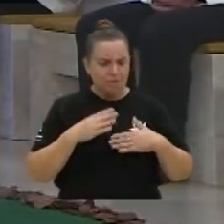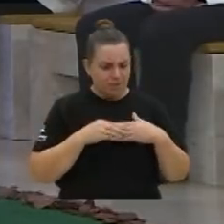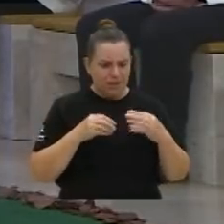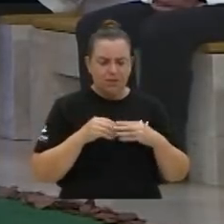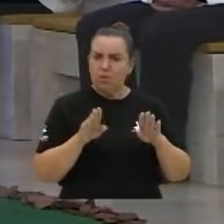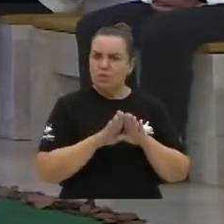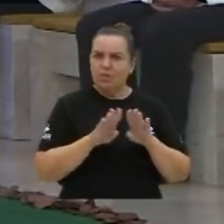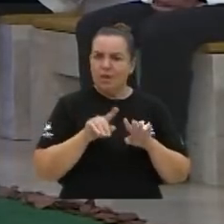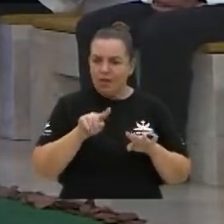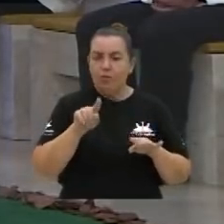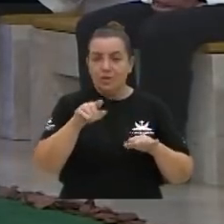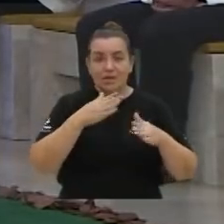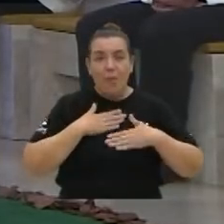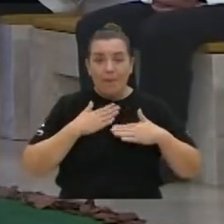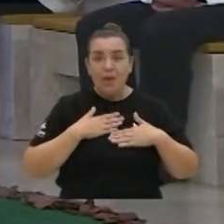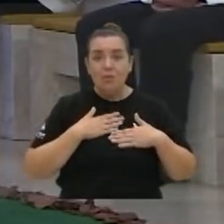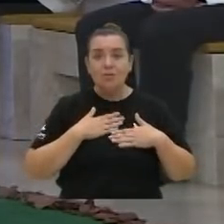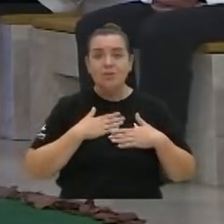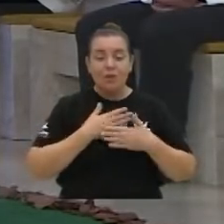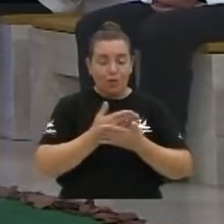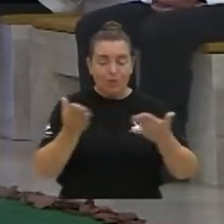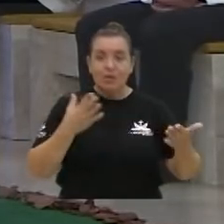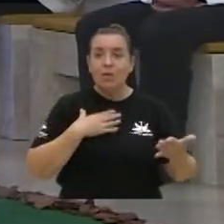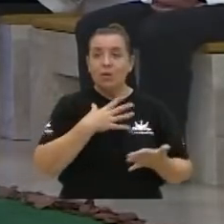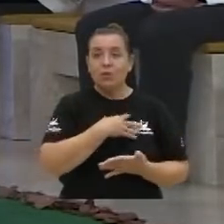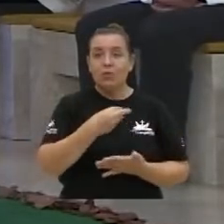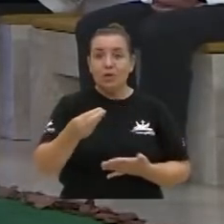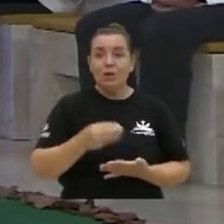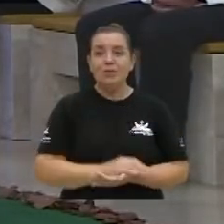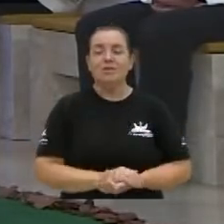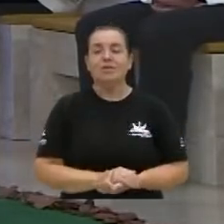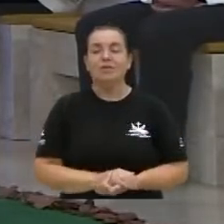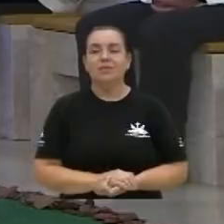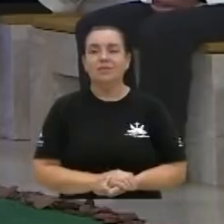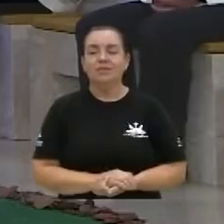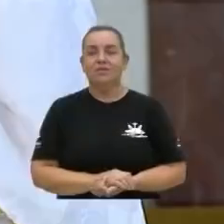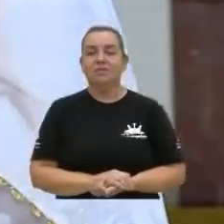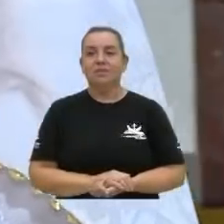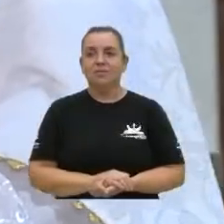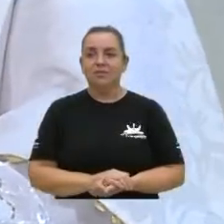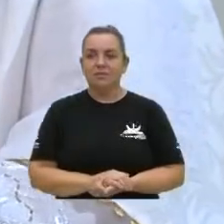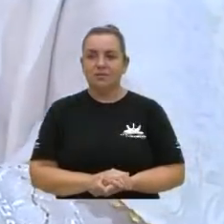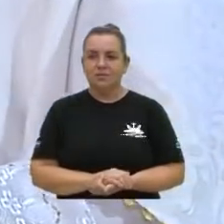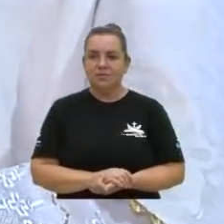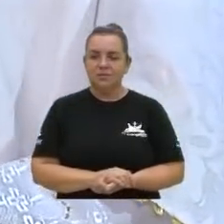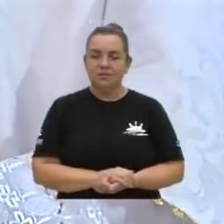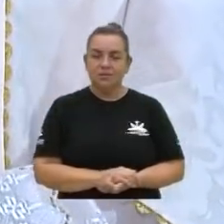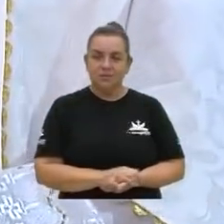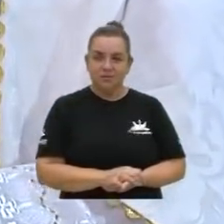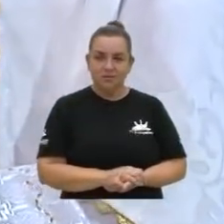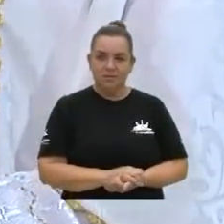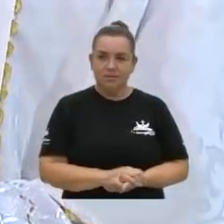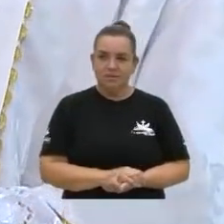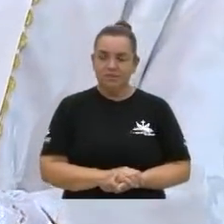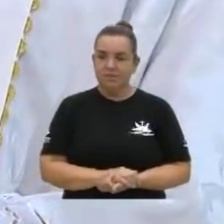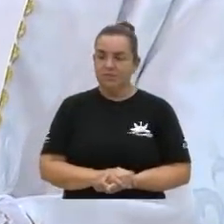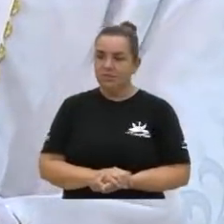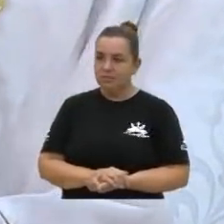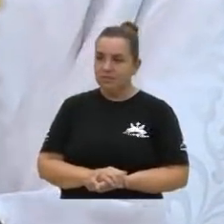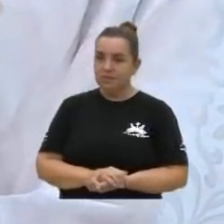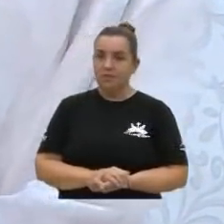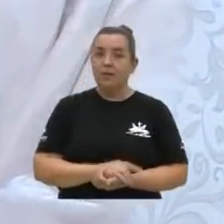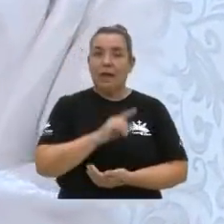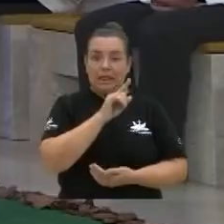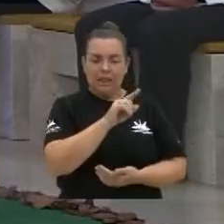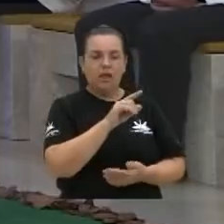mãos. Voltemos à primeira leitura. quando ferveu lá